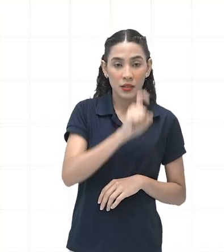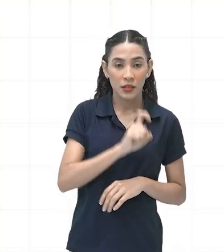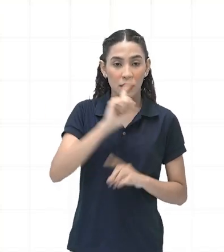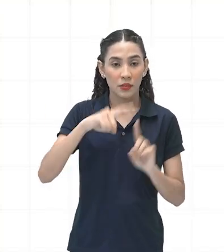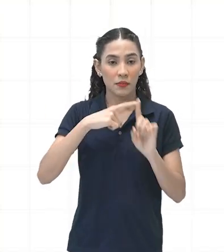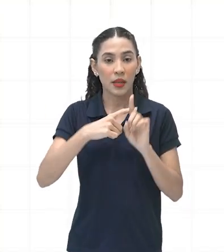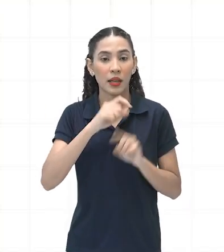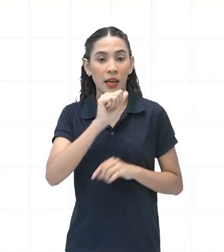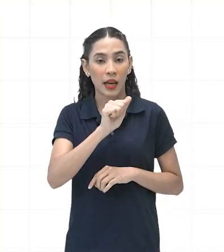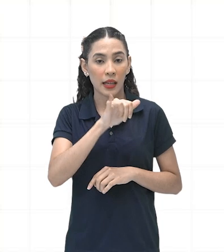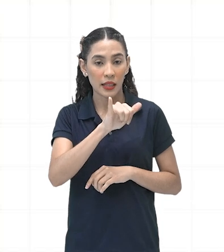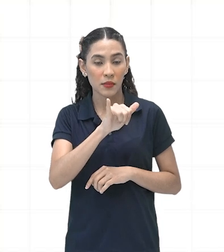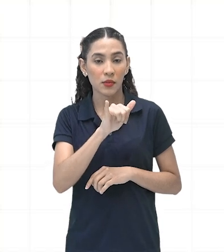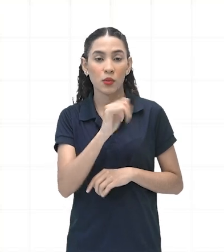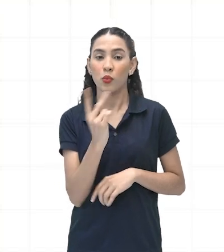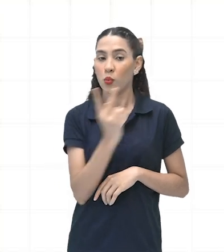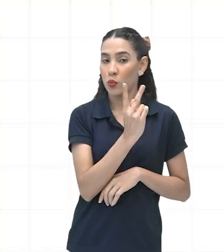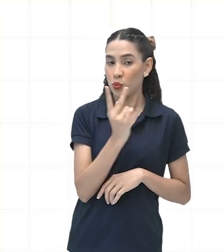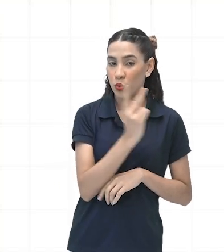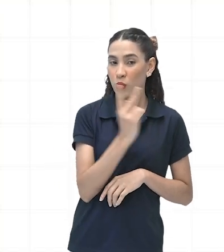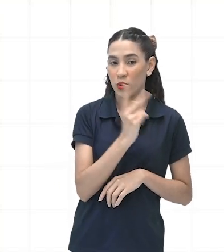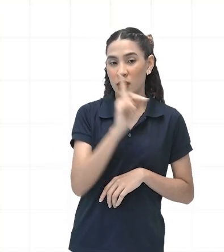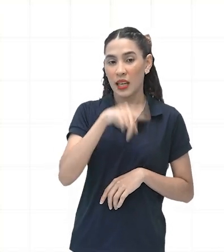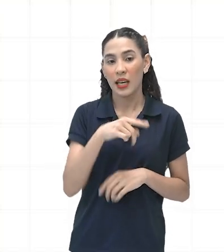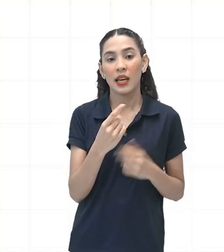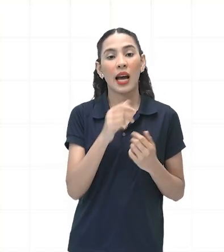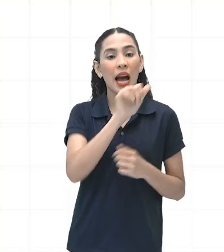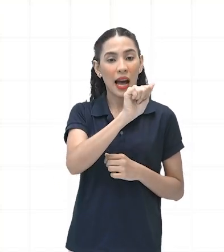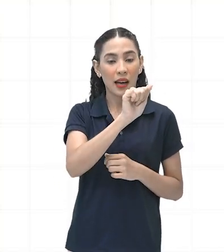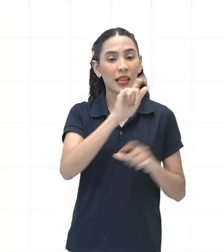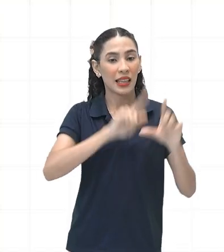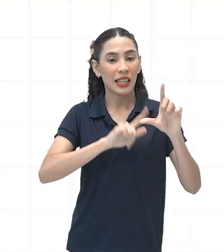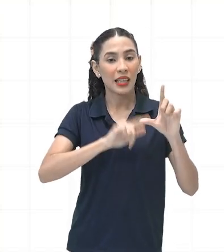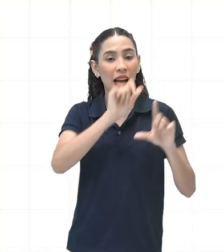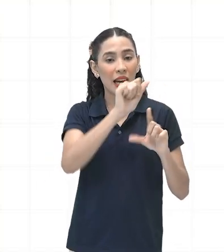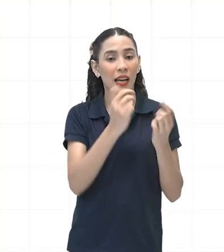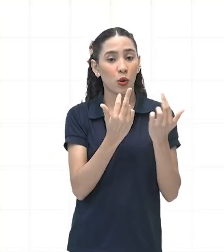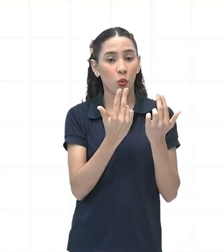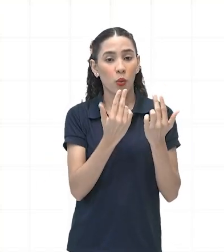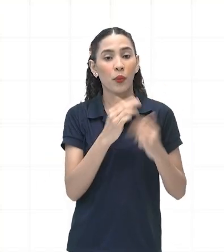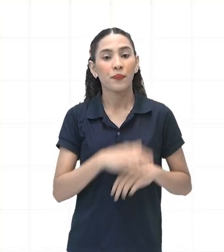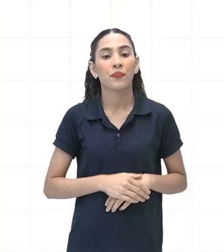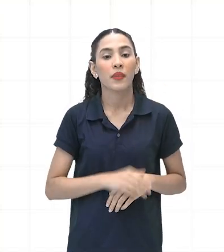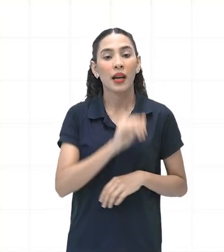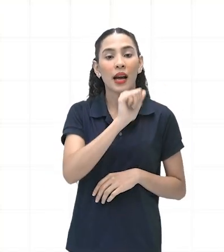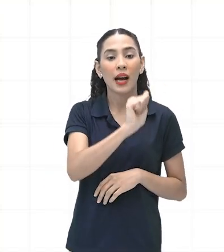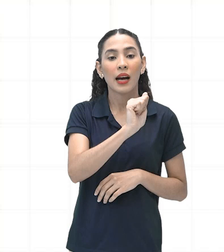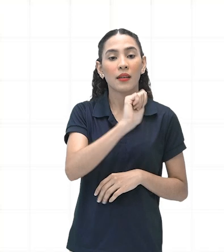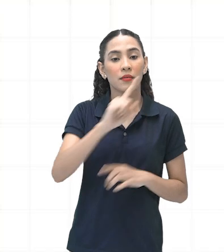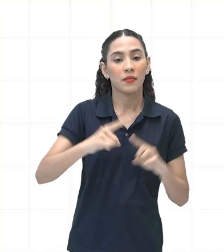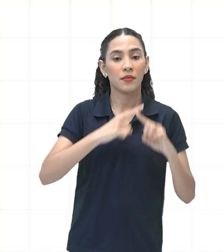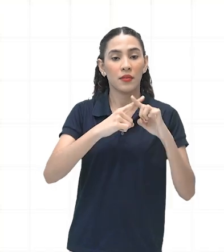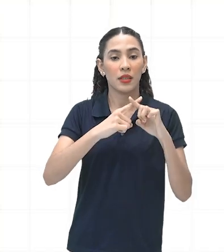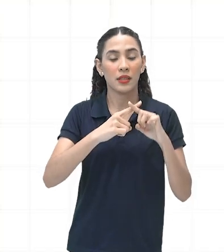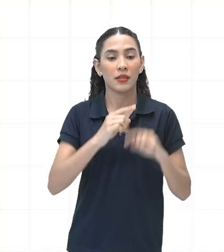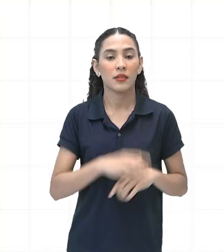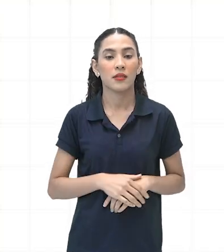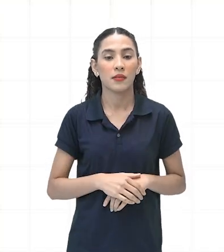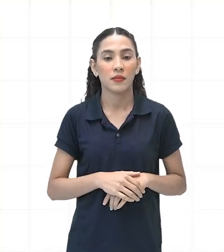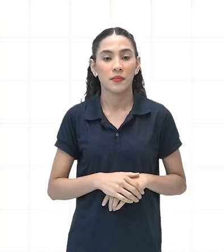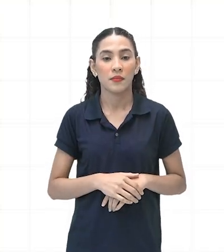quanto aqui, esse valor A ele é comum. Então, eu posso escrever como sendo A vezes,